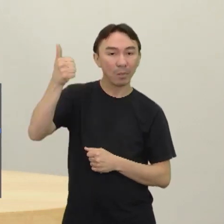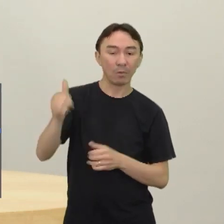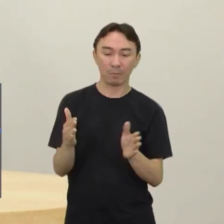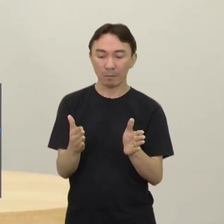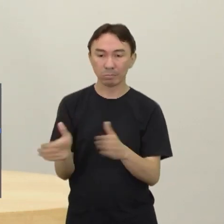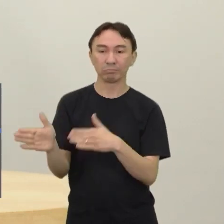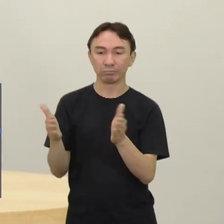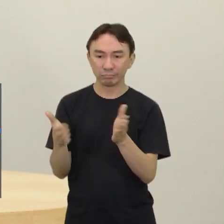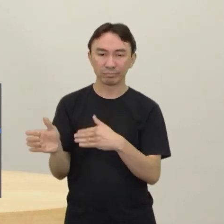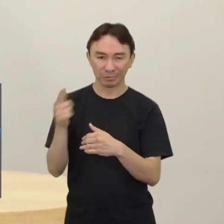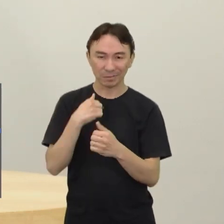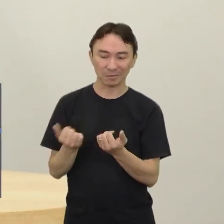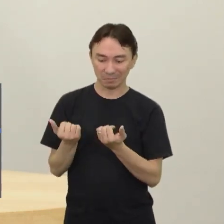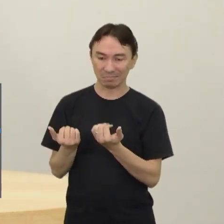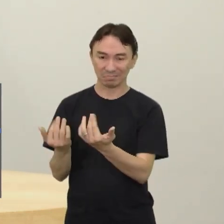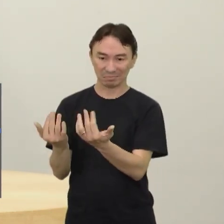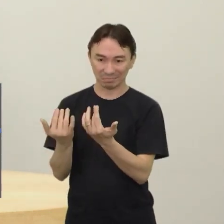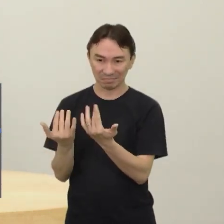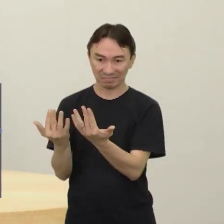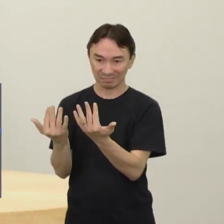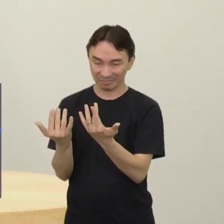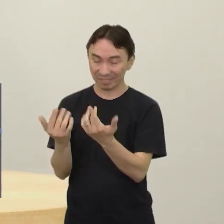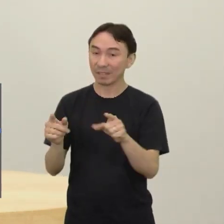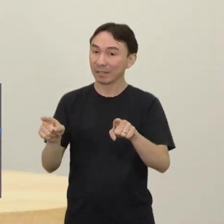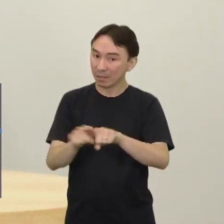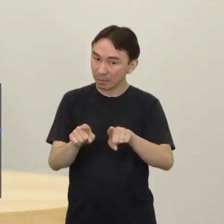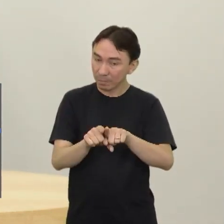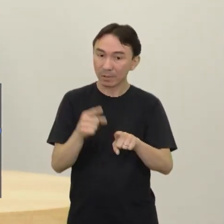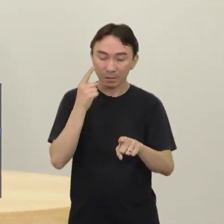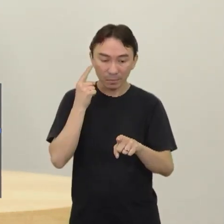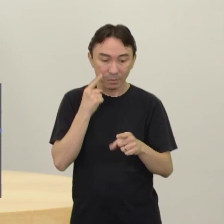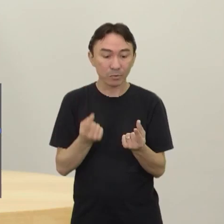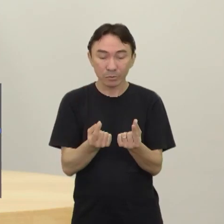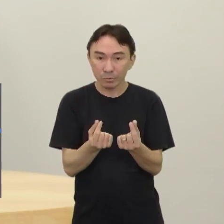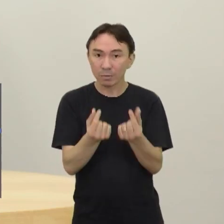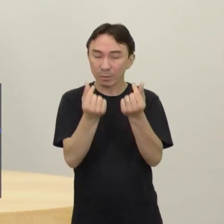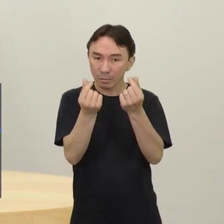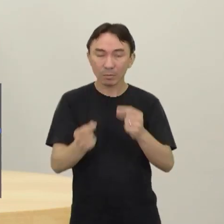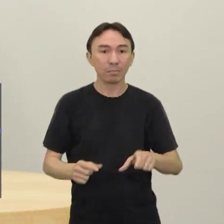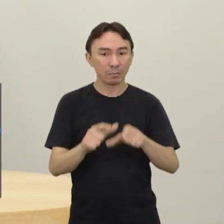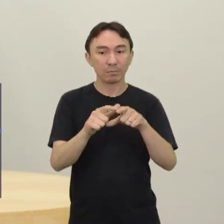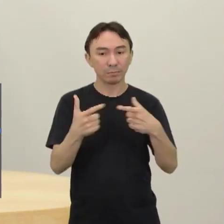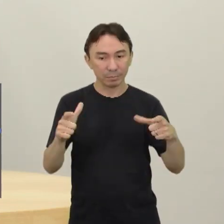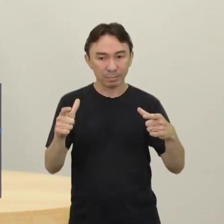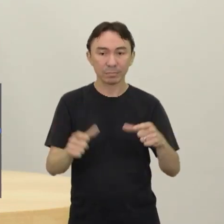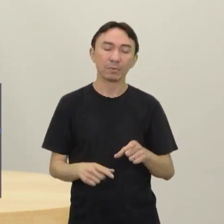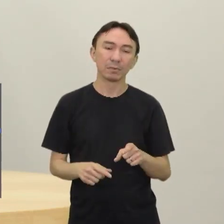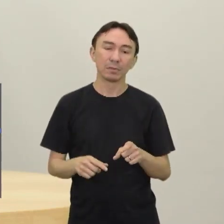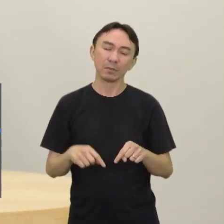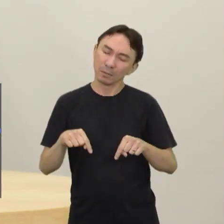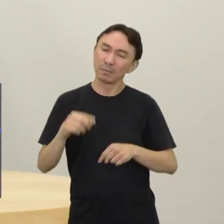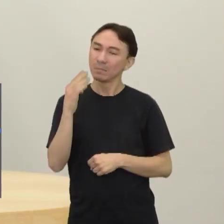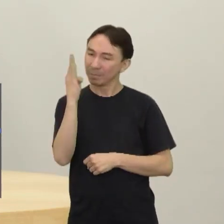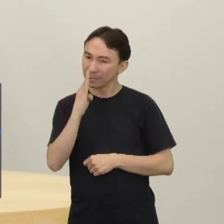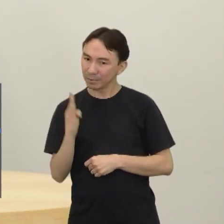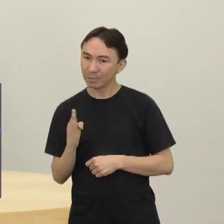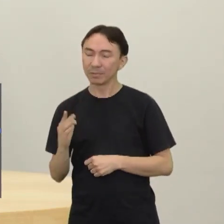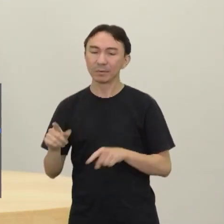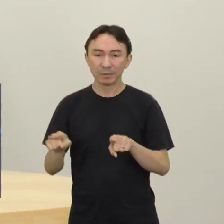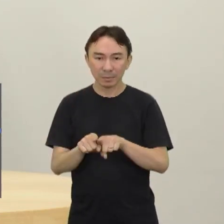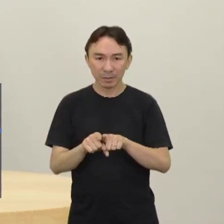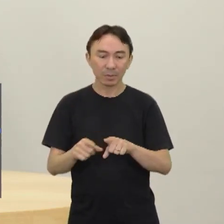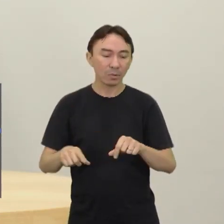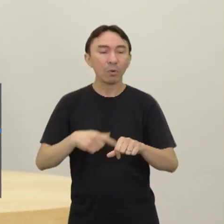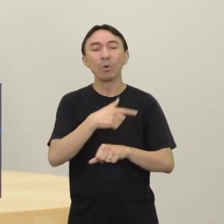causa da agricultura, como também no crescimento econômico, né? E vale lembrar que o Brasil tem outros acordos aí com outros países